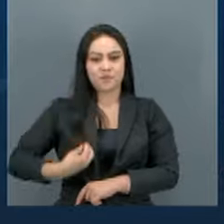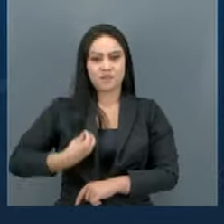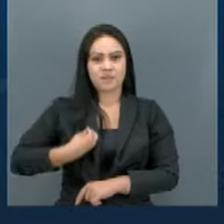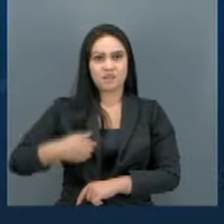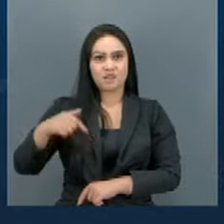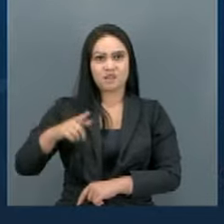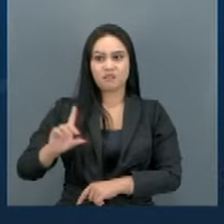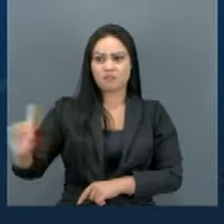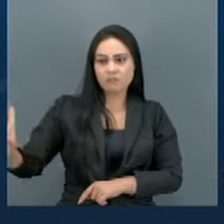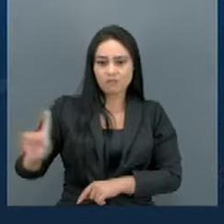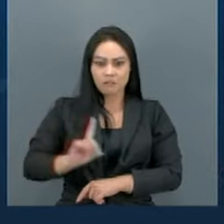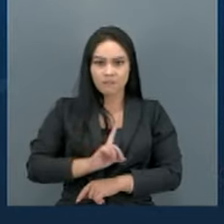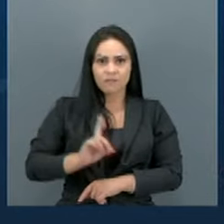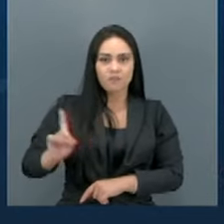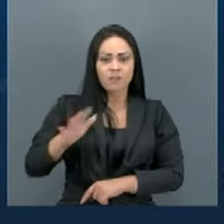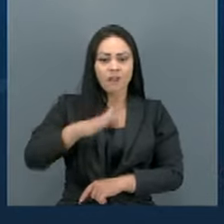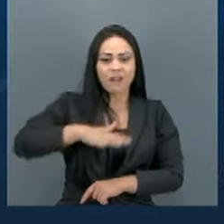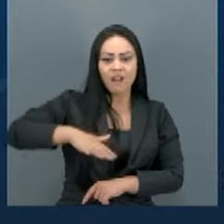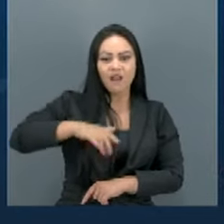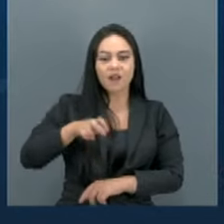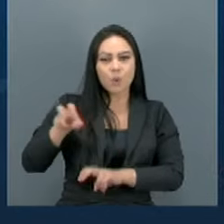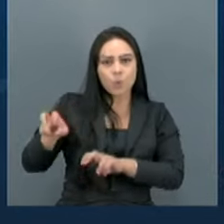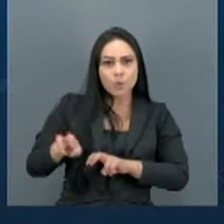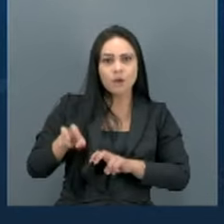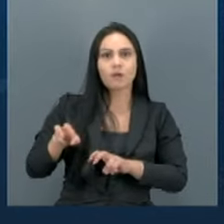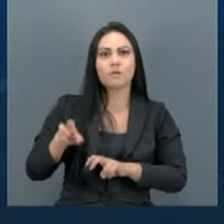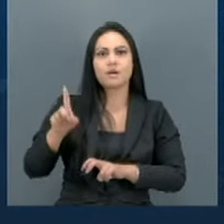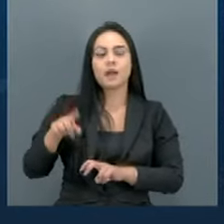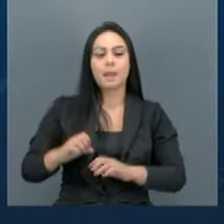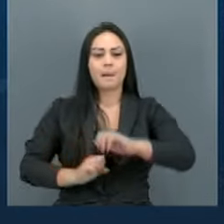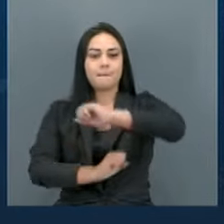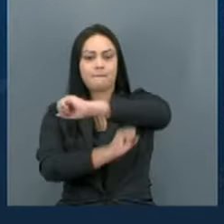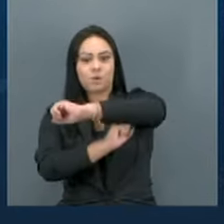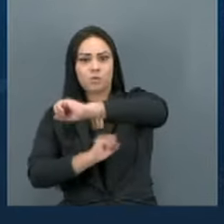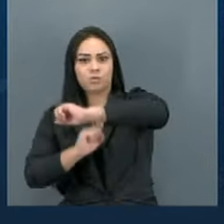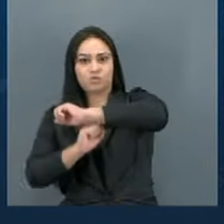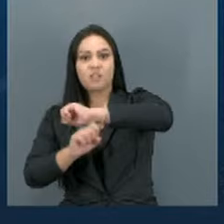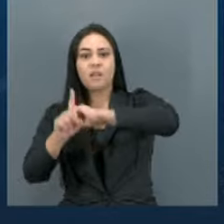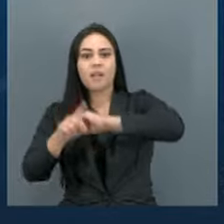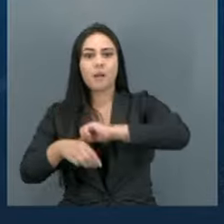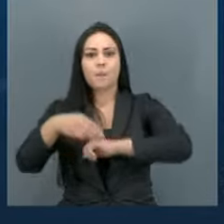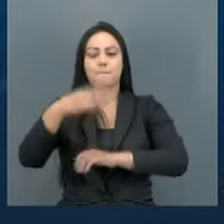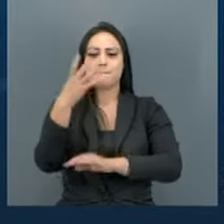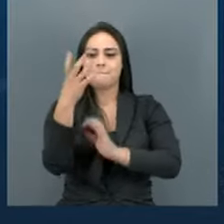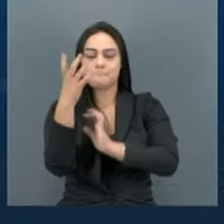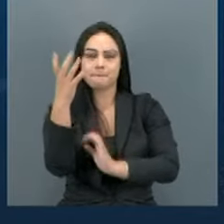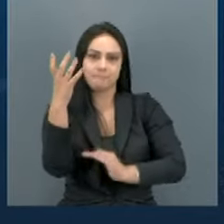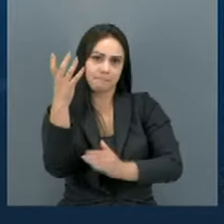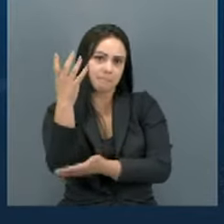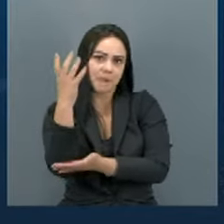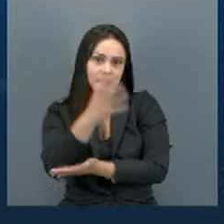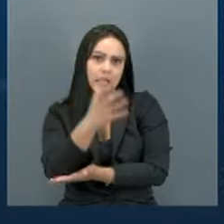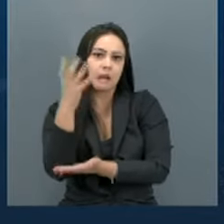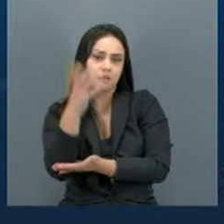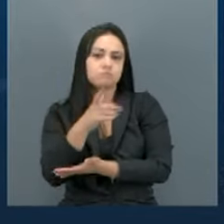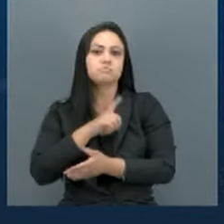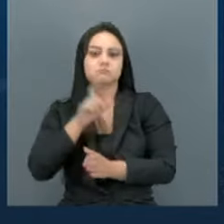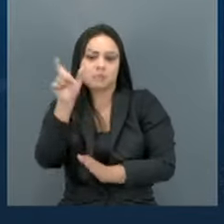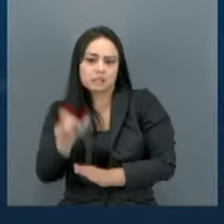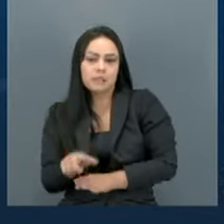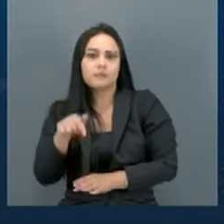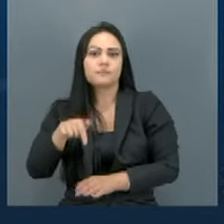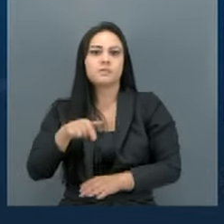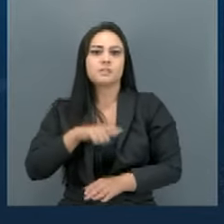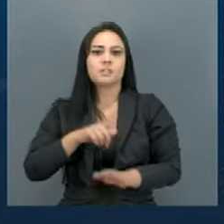ir e vir na zona rural é ponte, e essas pontes é de madeira. Por sinal, os assoalhos dela é madeira de